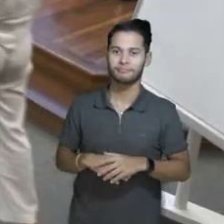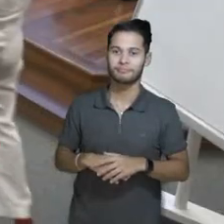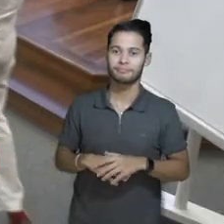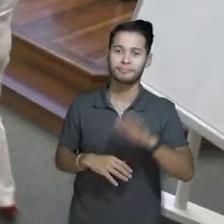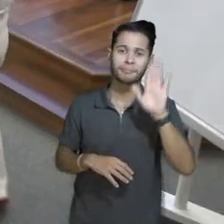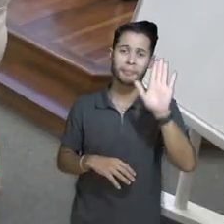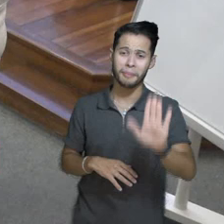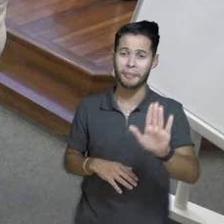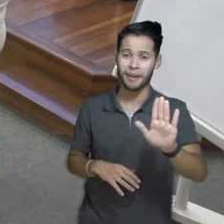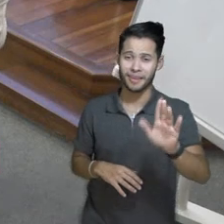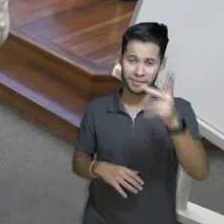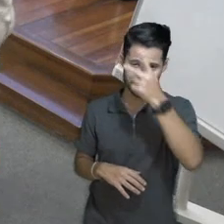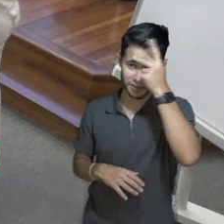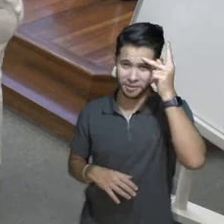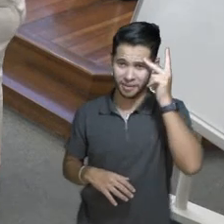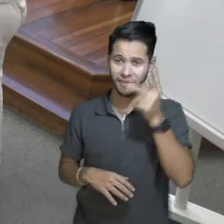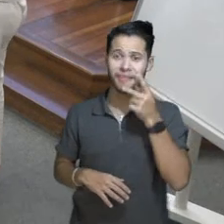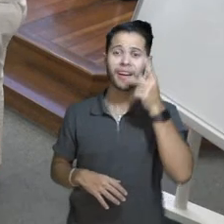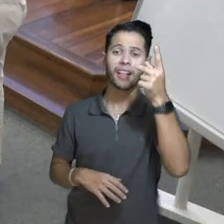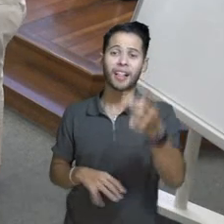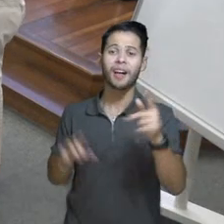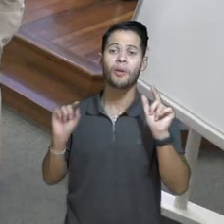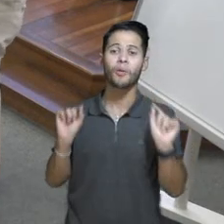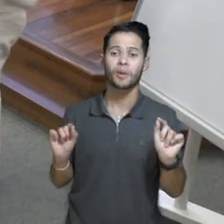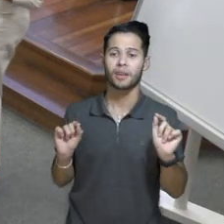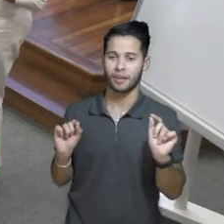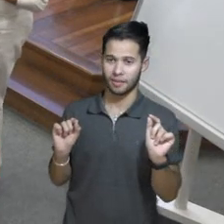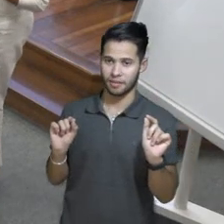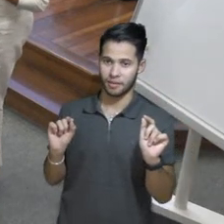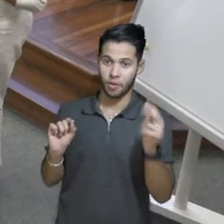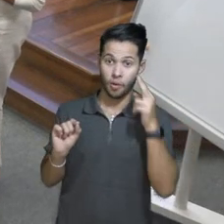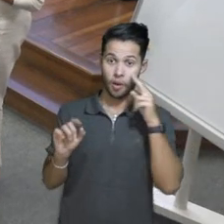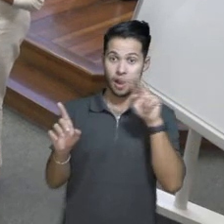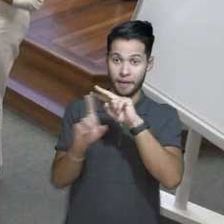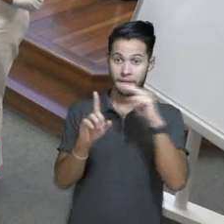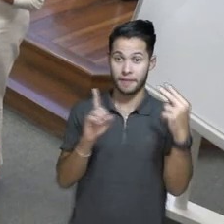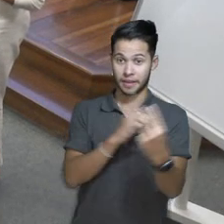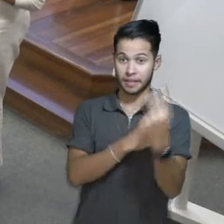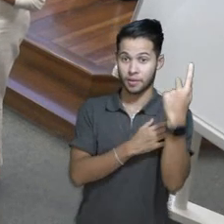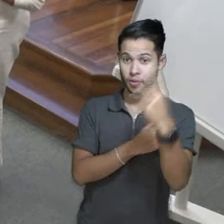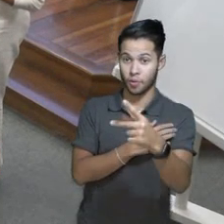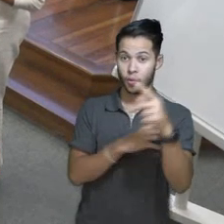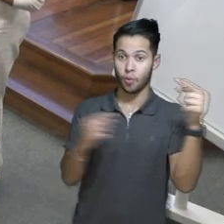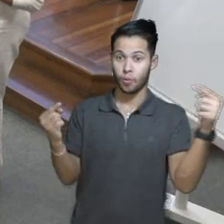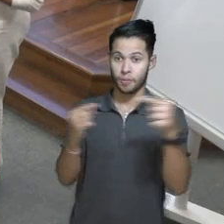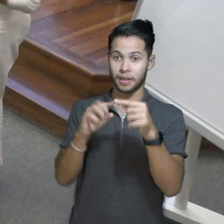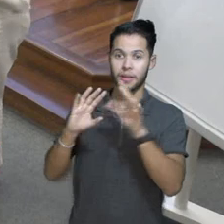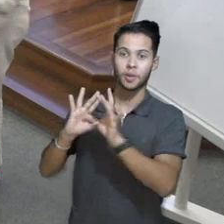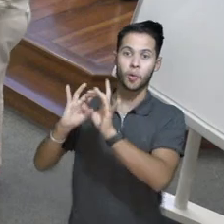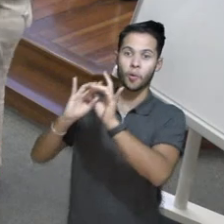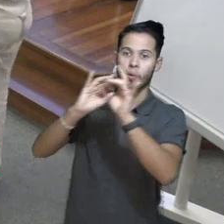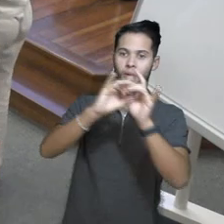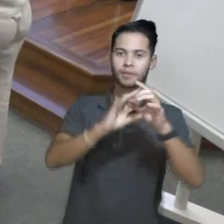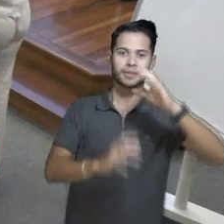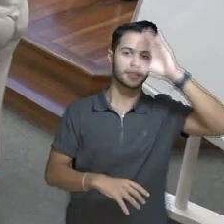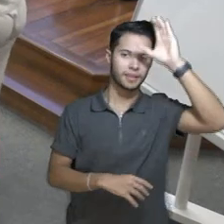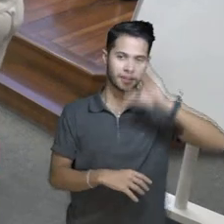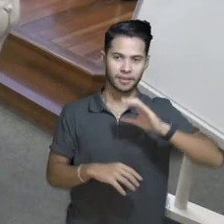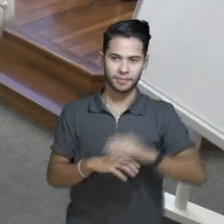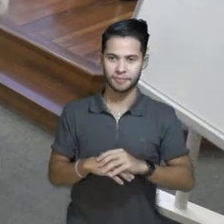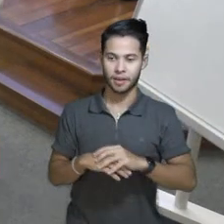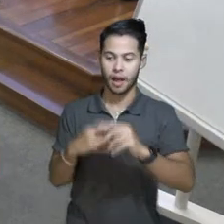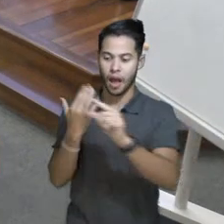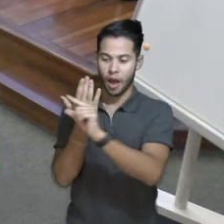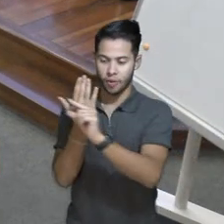assim ó agora a gente vão ver a visão delas perante o contexto da Cidadania as autoras a